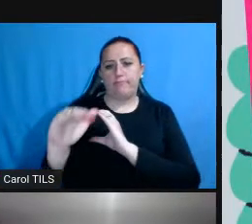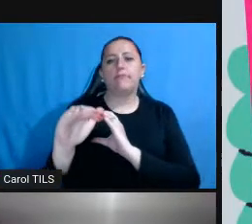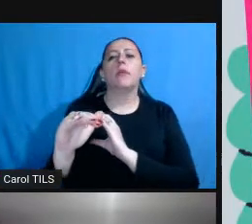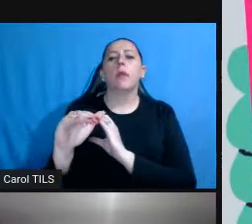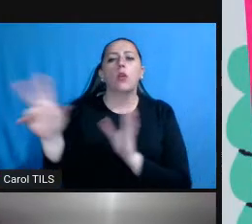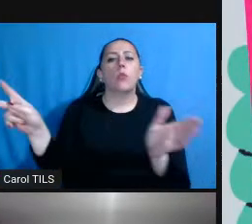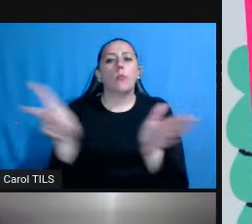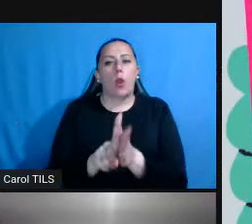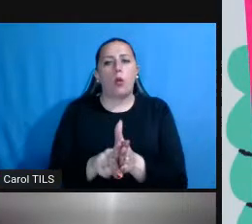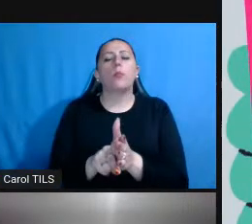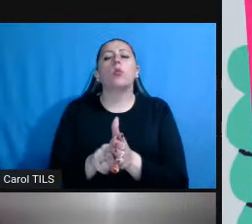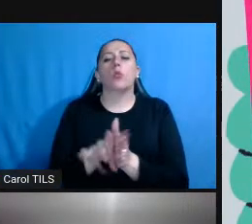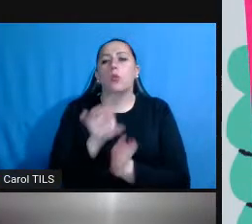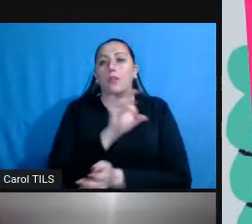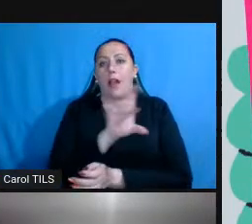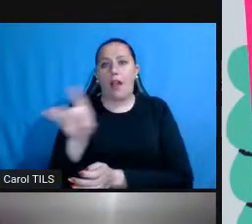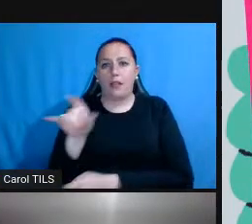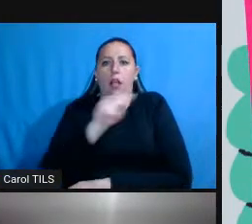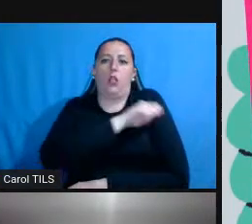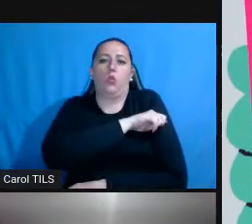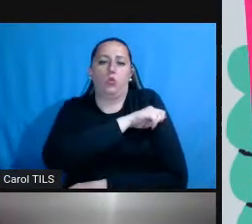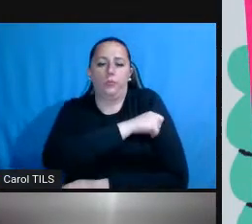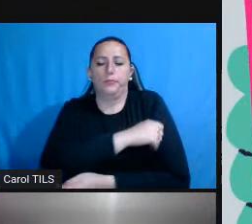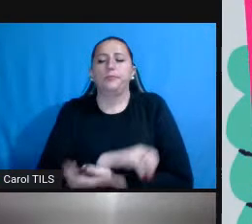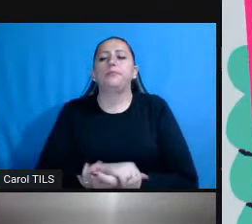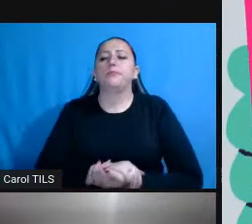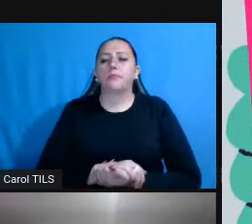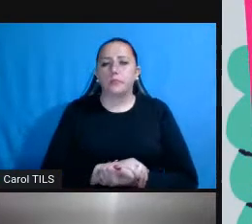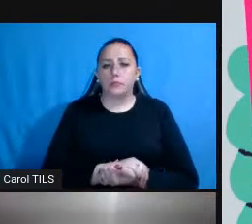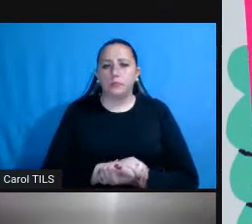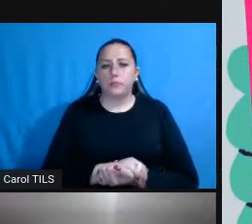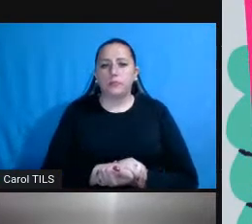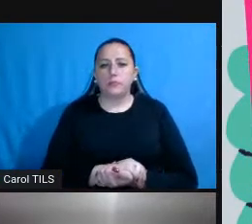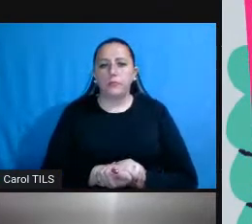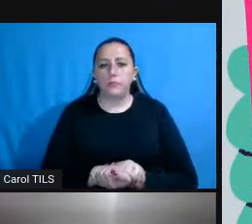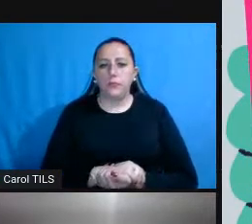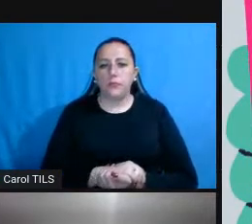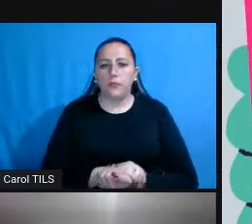Então, receberam, serão recebendo por e-mail, já receberam, tá?